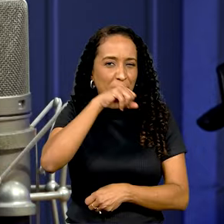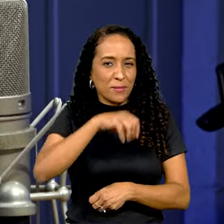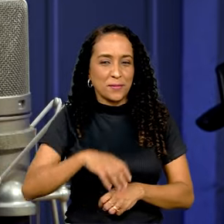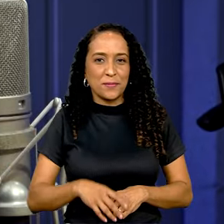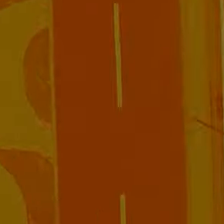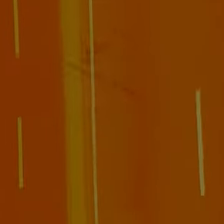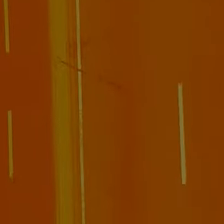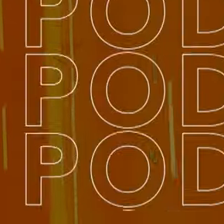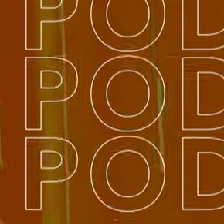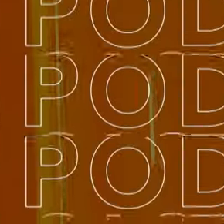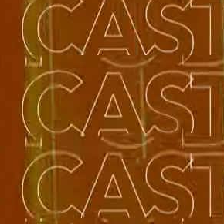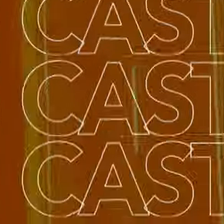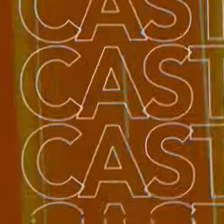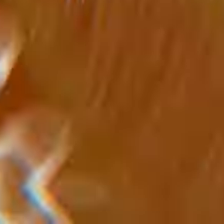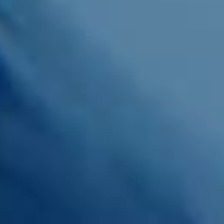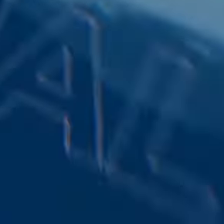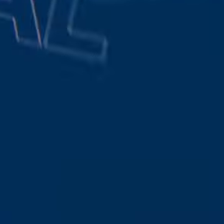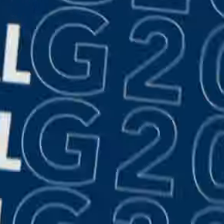a